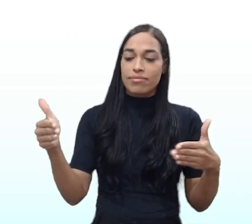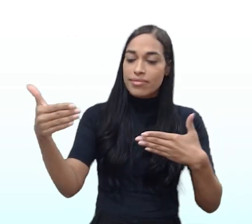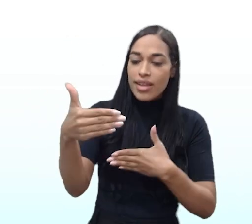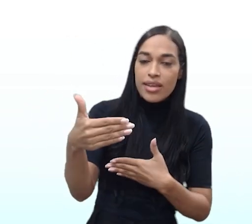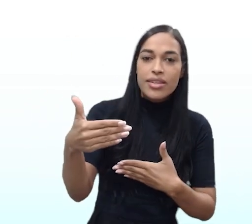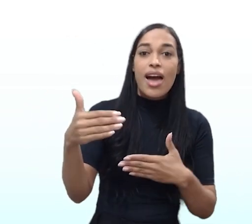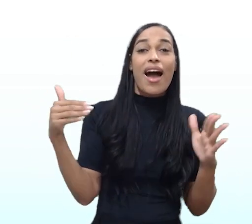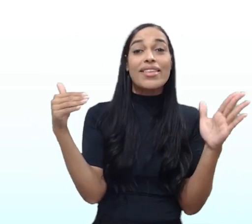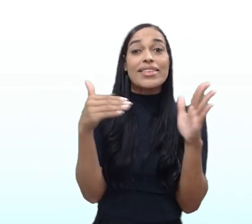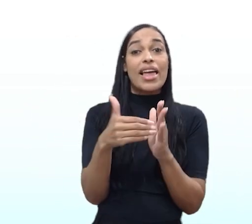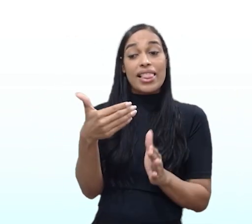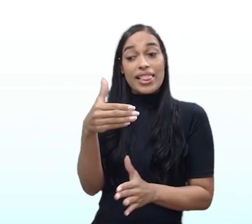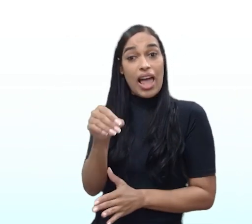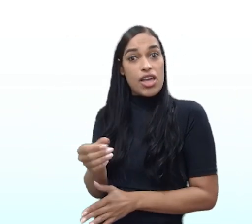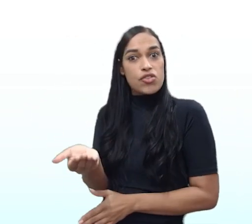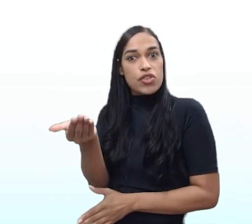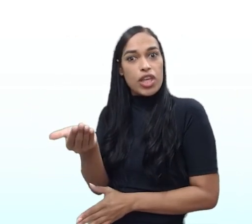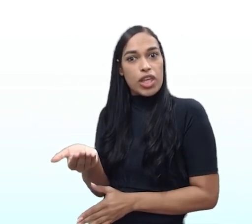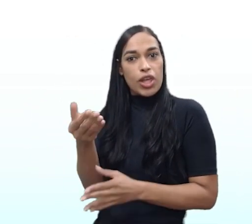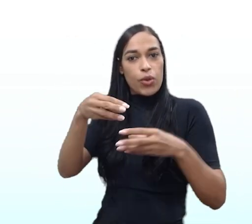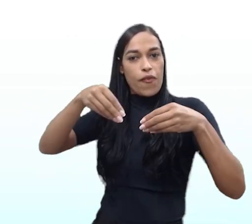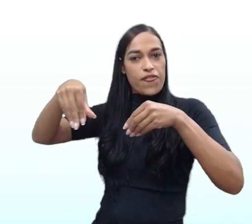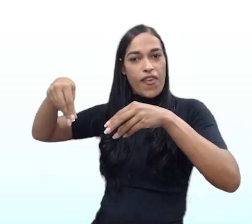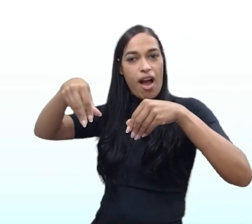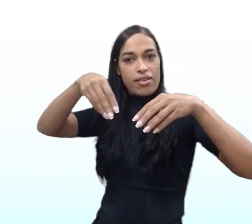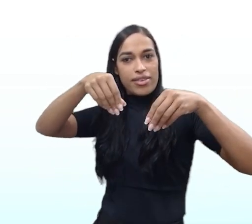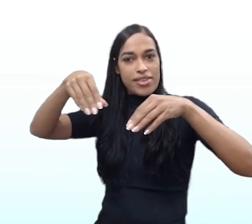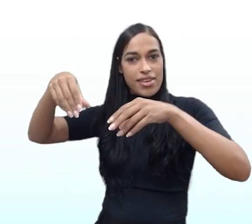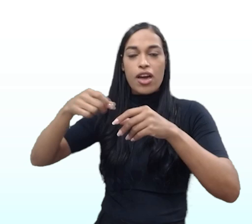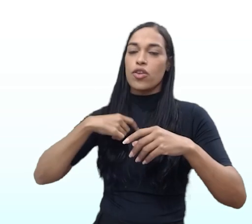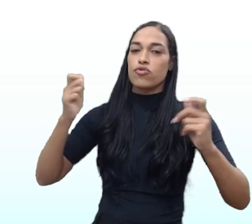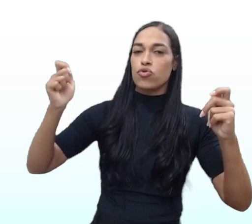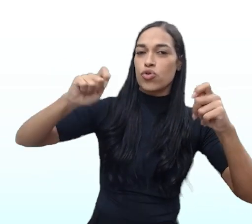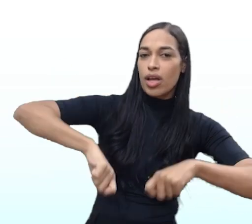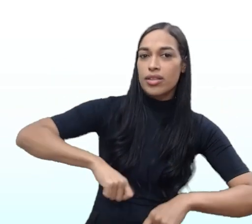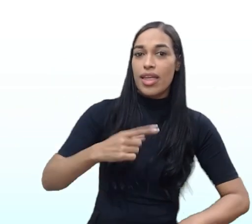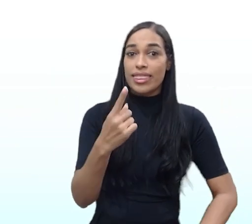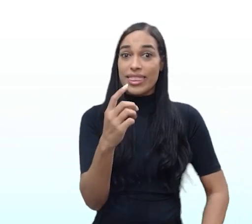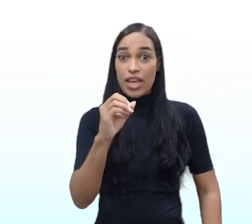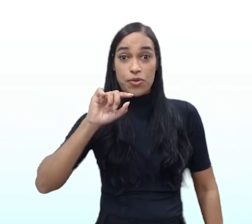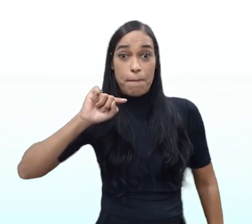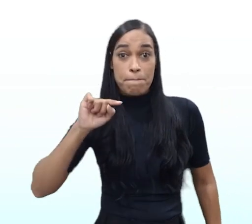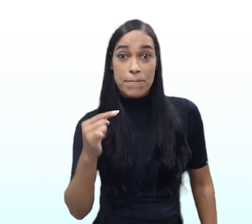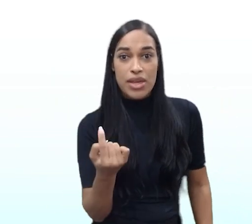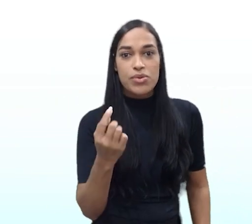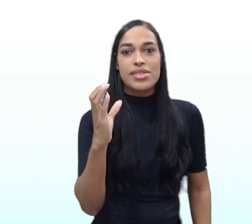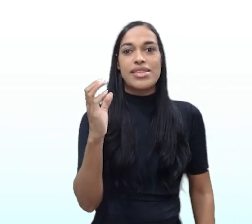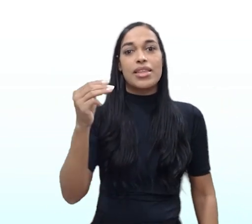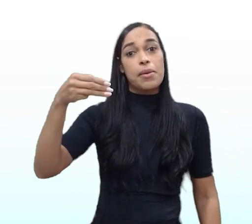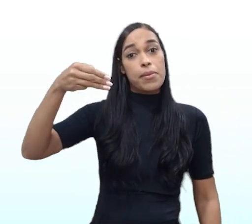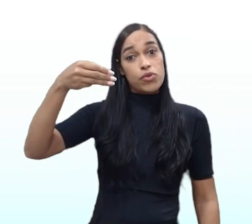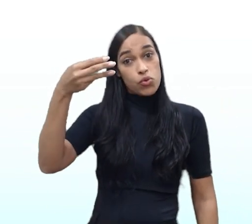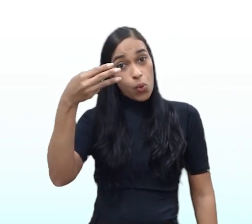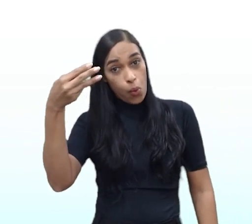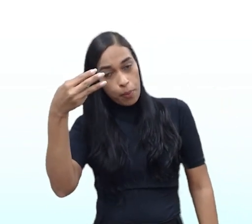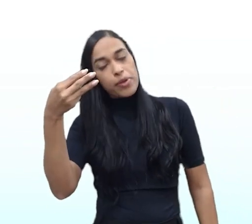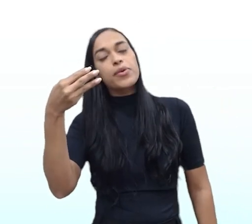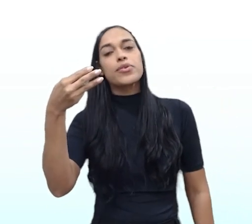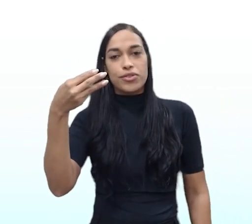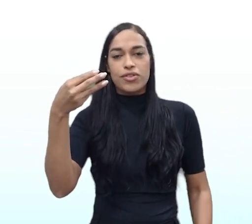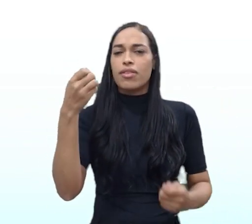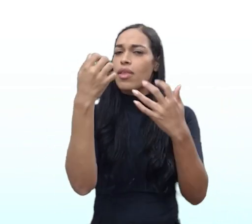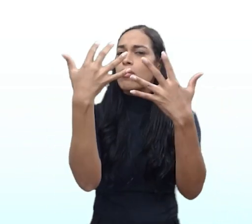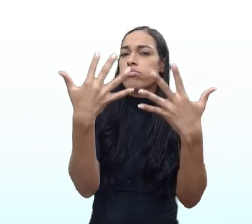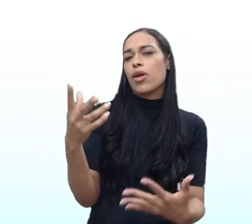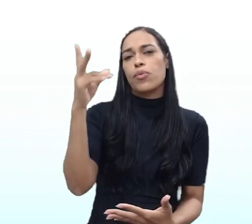farinha, até 10 quilos de farinha, porque nós medimos o volume de 10 mil centímetros cúbicos, e é chamado de Salamim porque tem uma